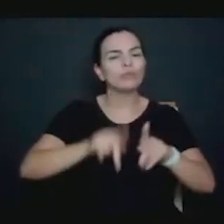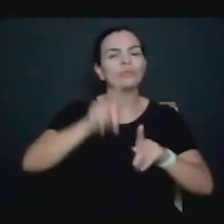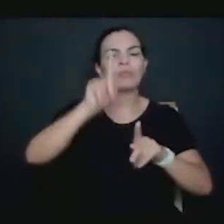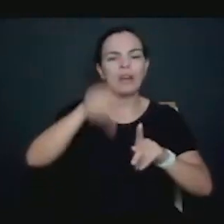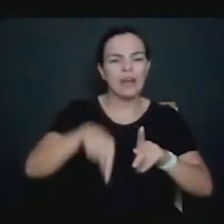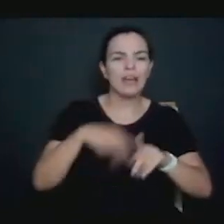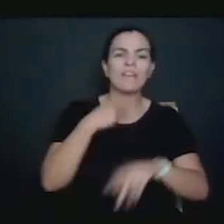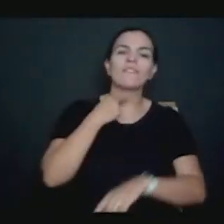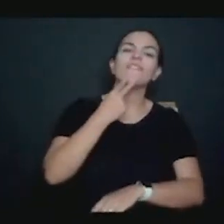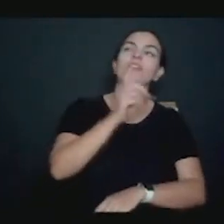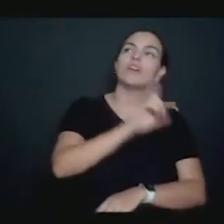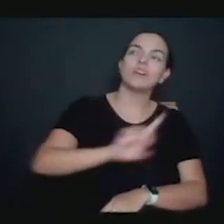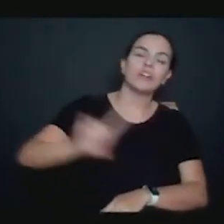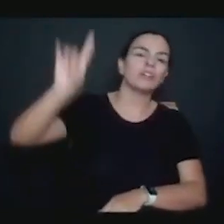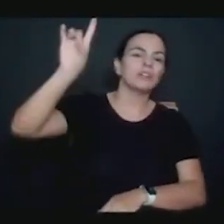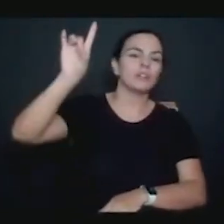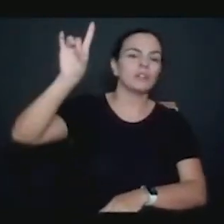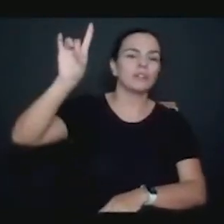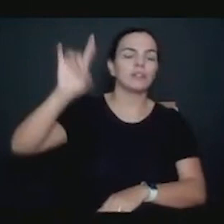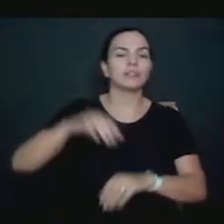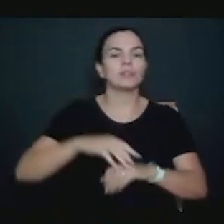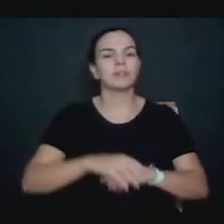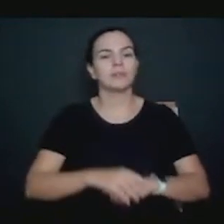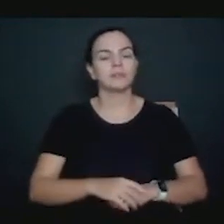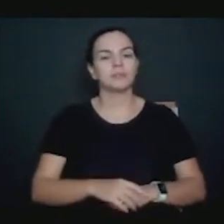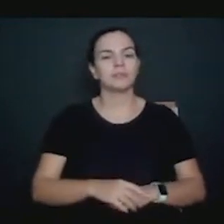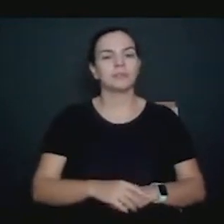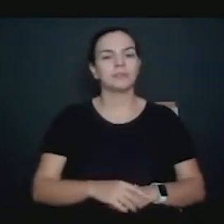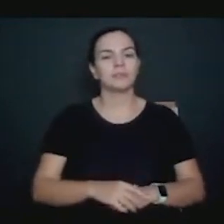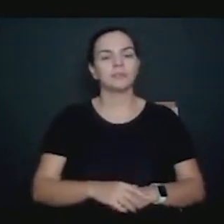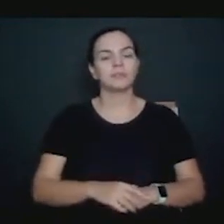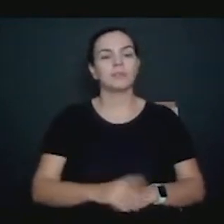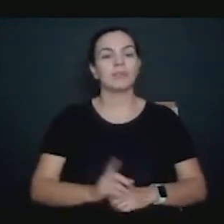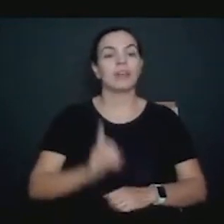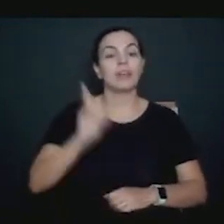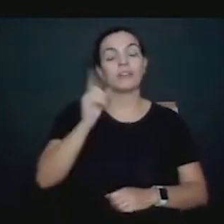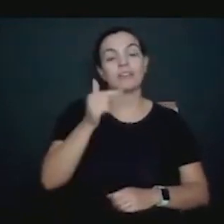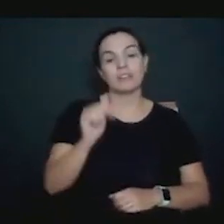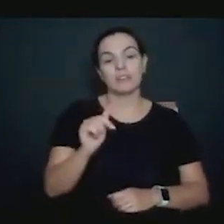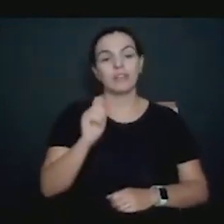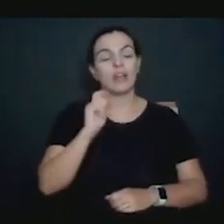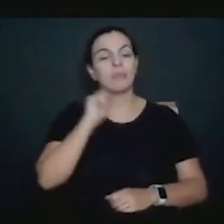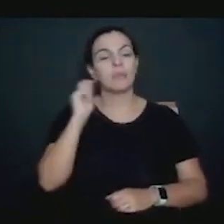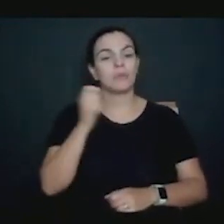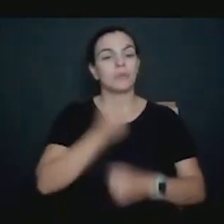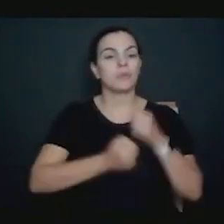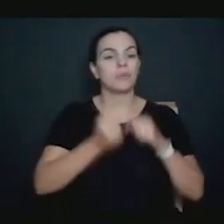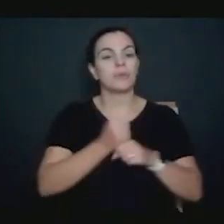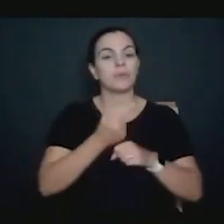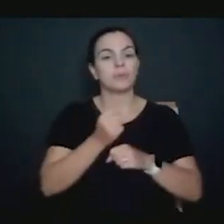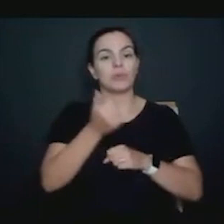voitila veio a ser canonizado em 27 de Abril do ano de 2014 na